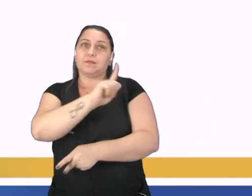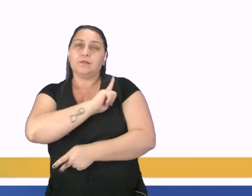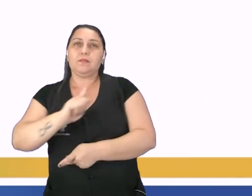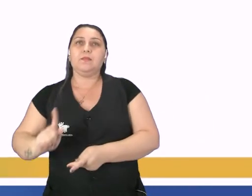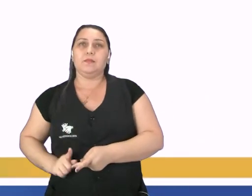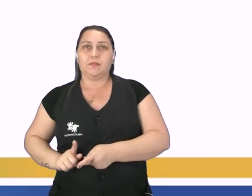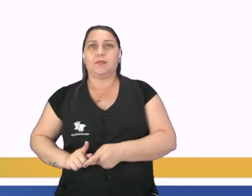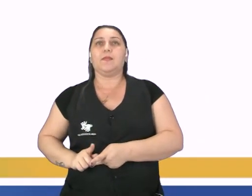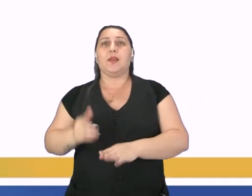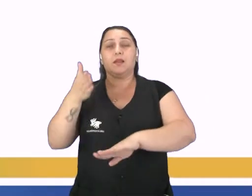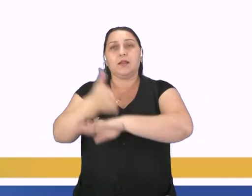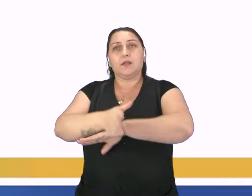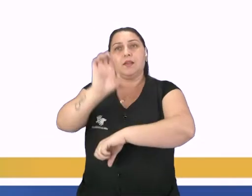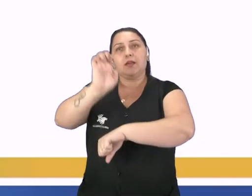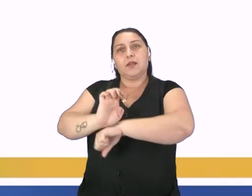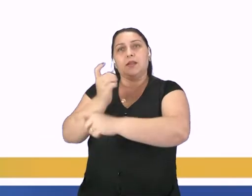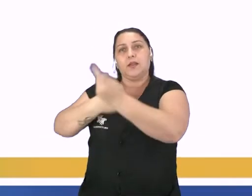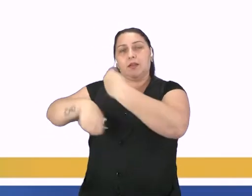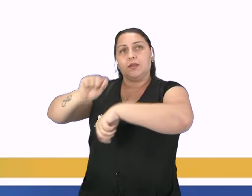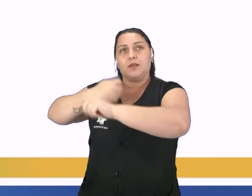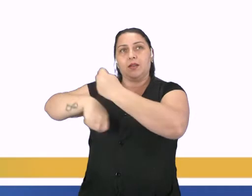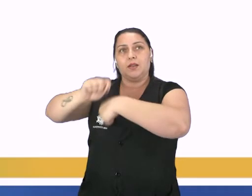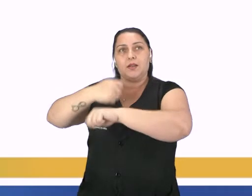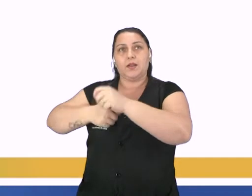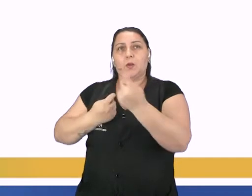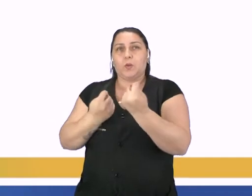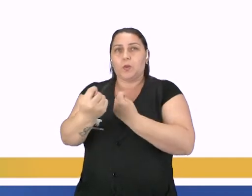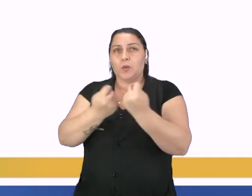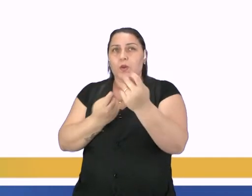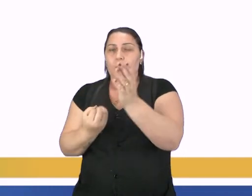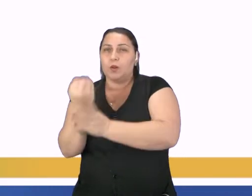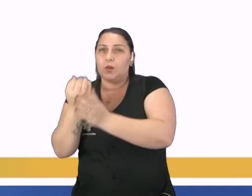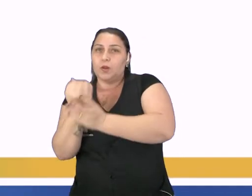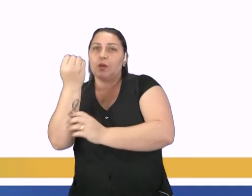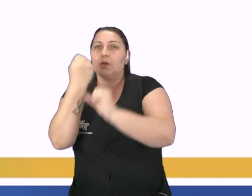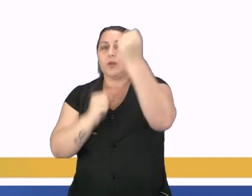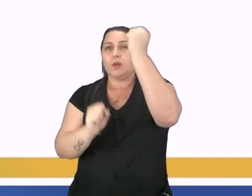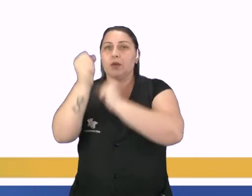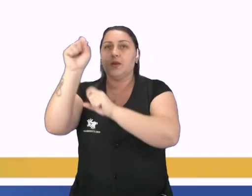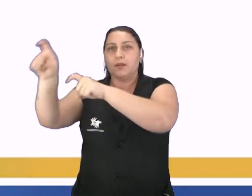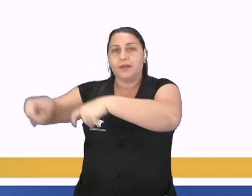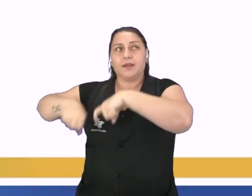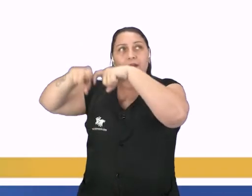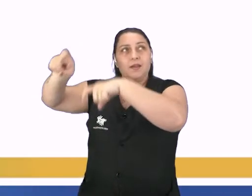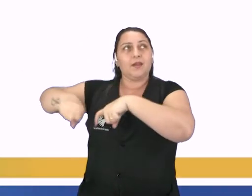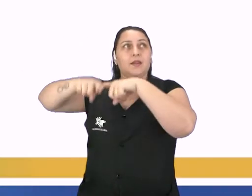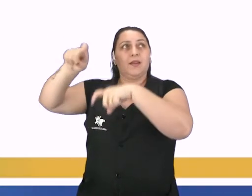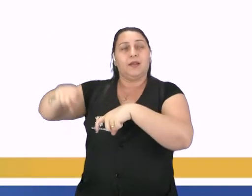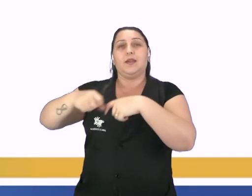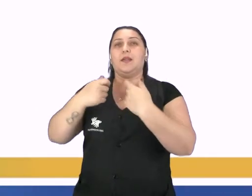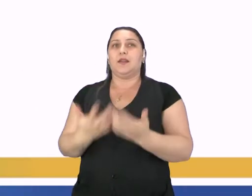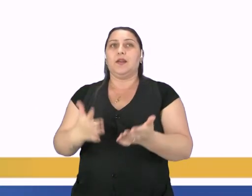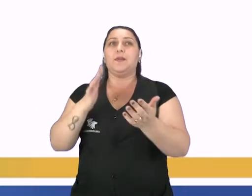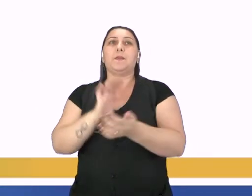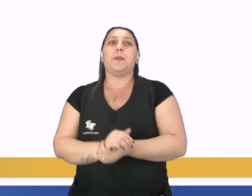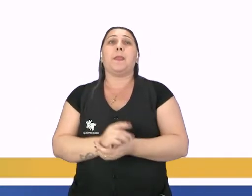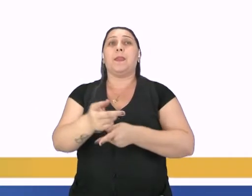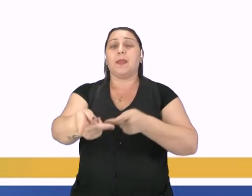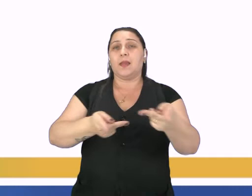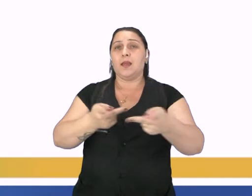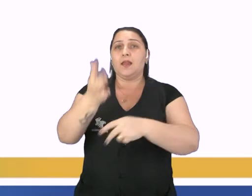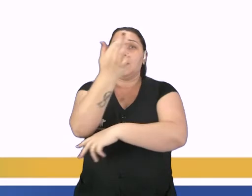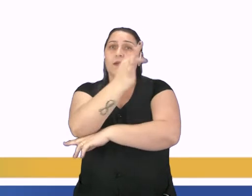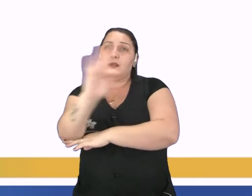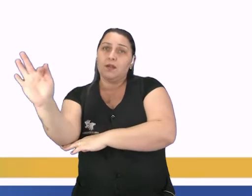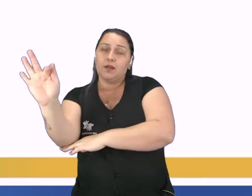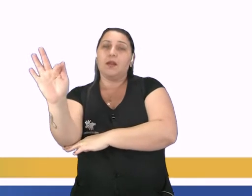previa a intervenção do Estado na economia, controlando a produção industrial e agrícola. Concomitantemente, projetos federais